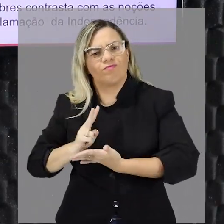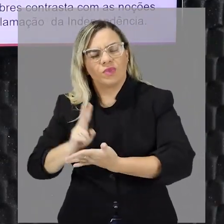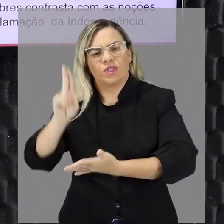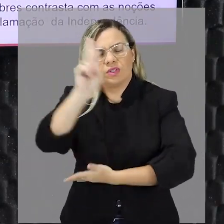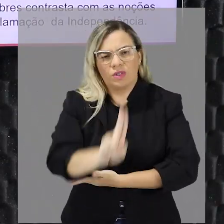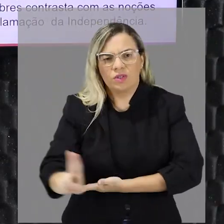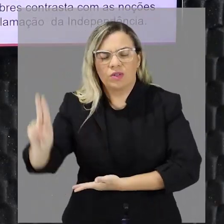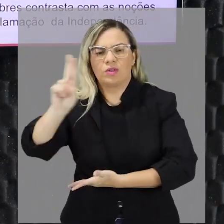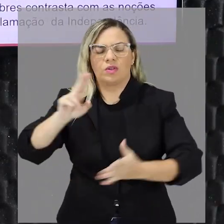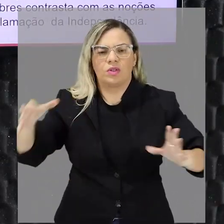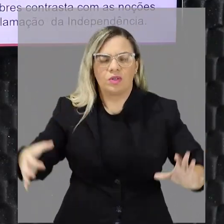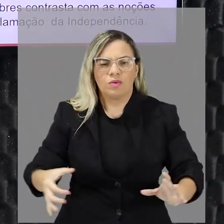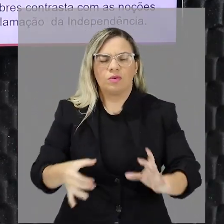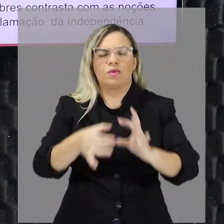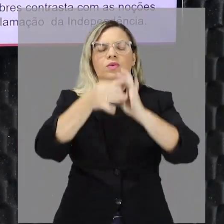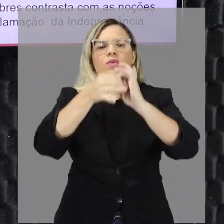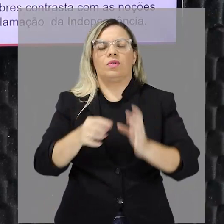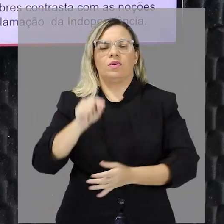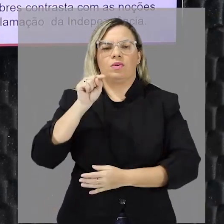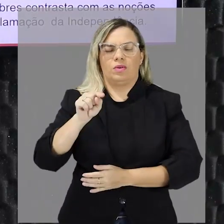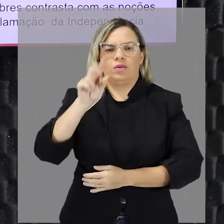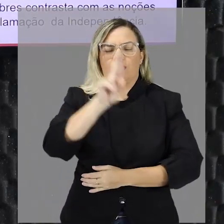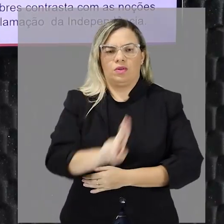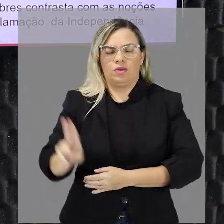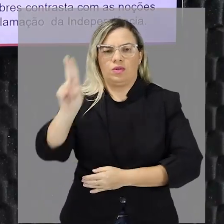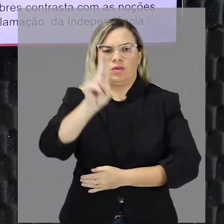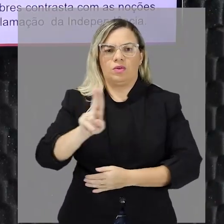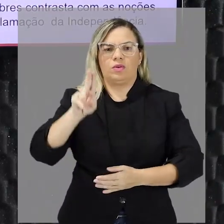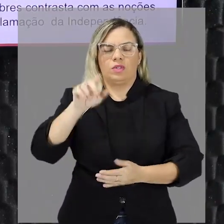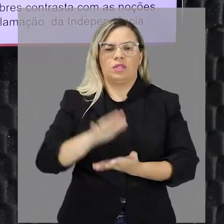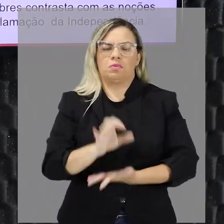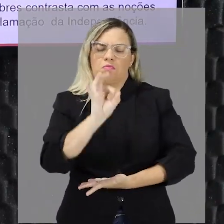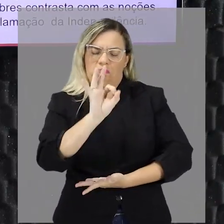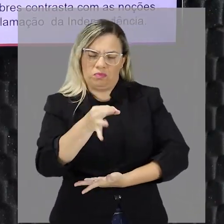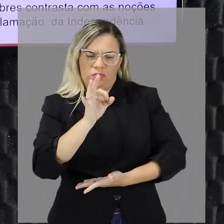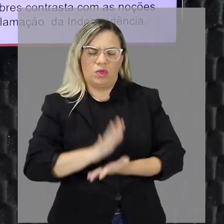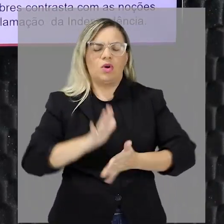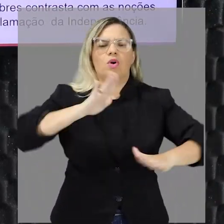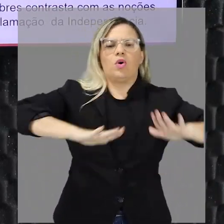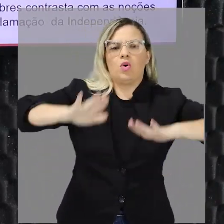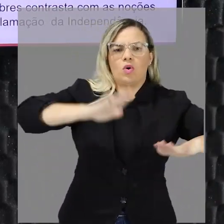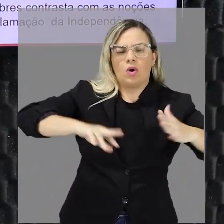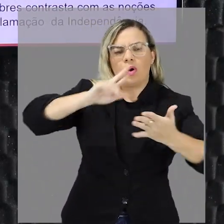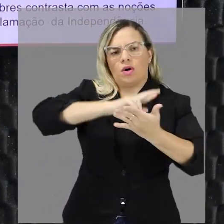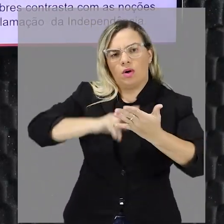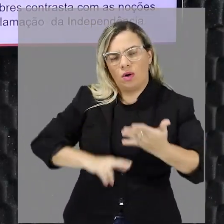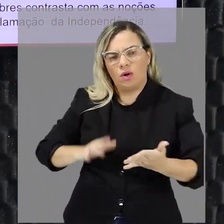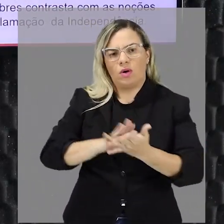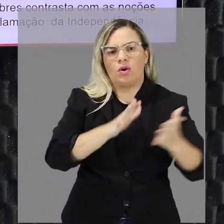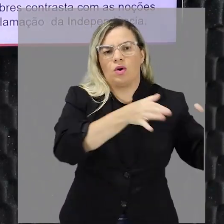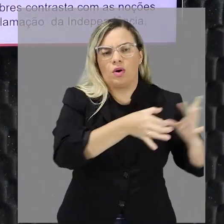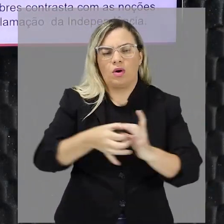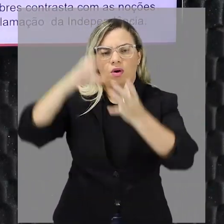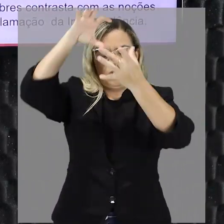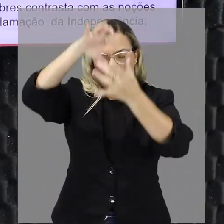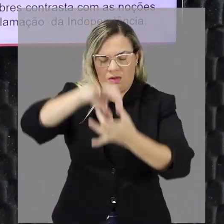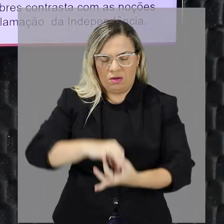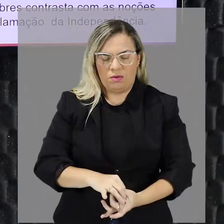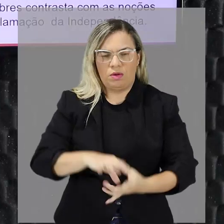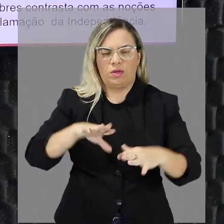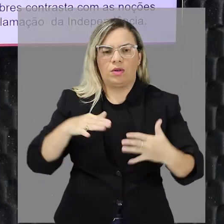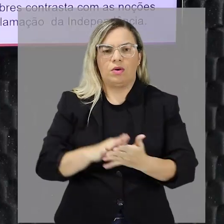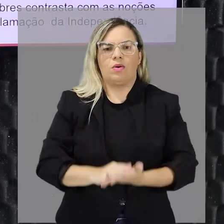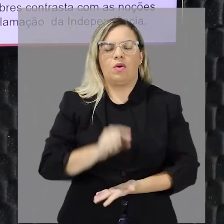conectivos, ele coloca uma pontuação adequada. Então, muito cuidado na redação de vocês. Coesão, coerência